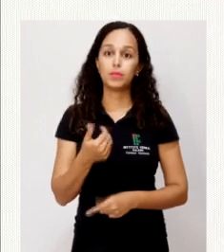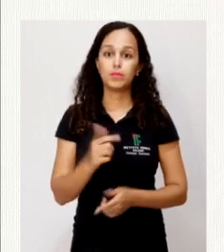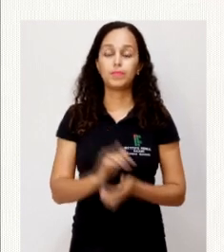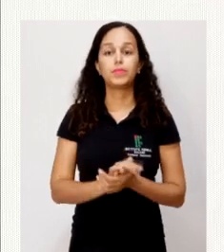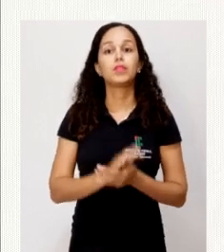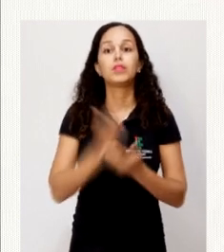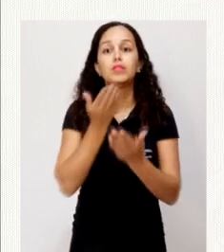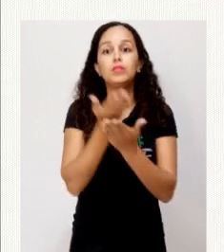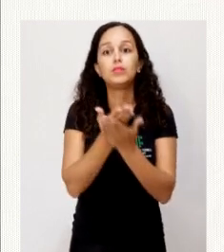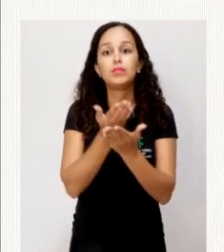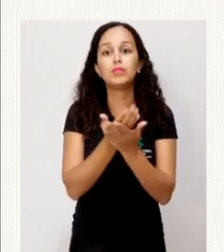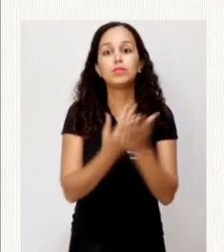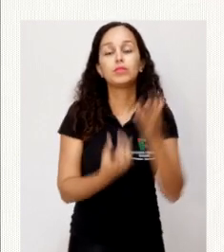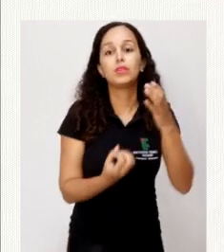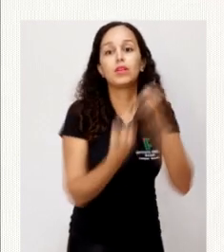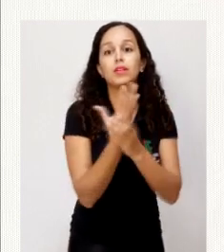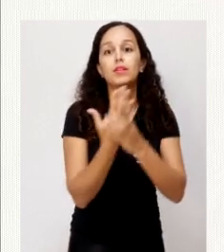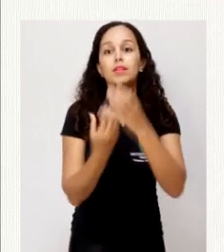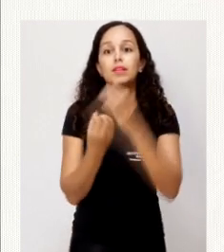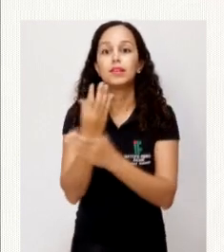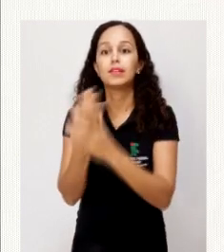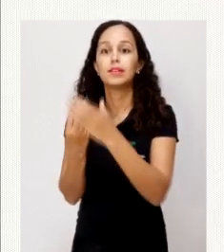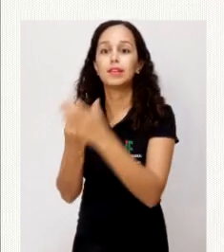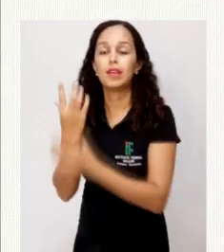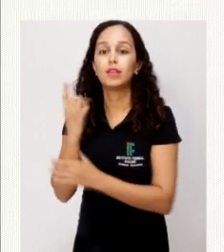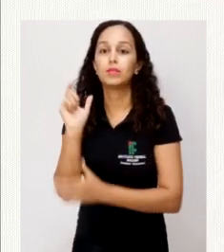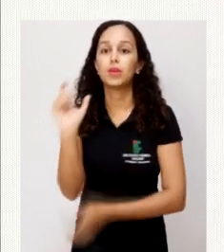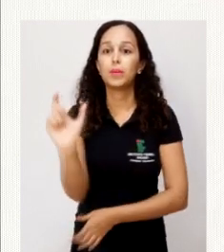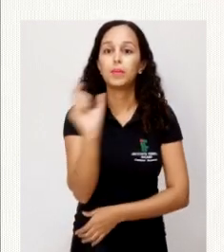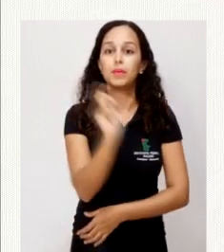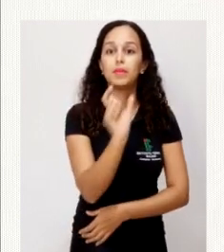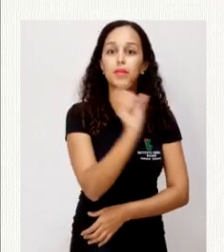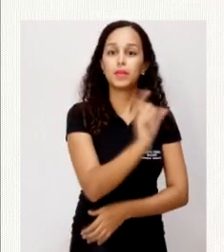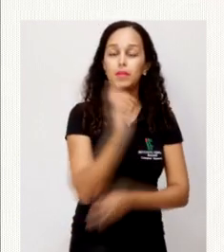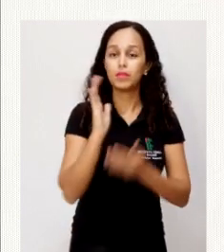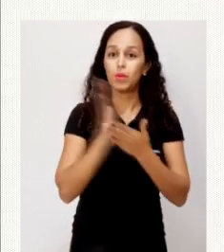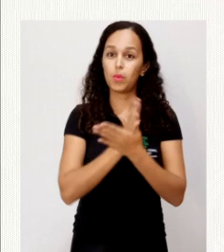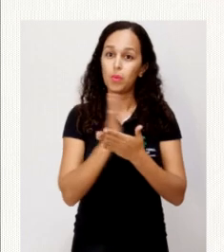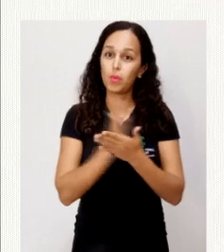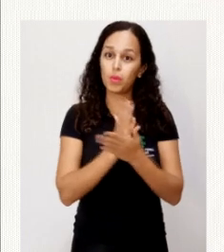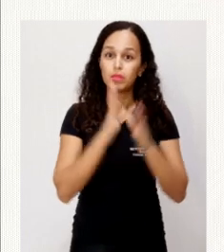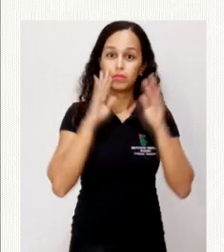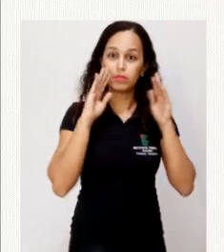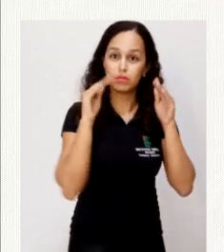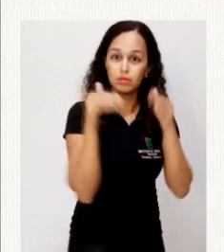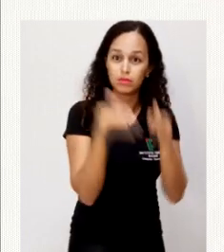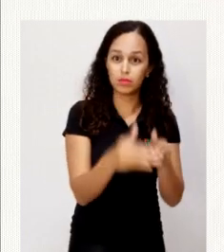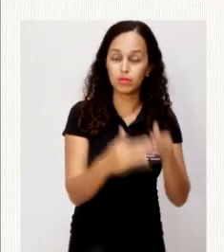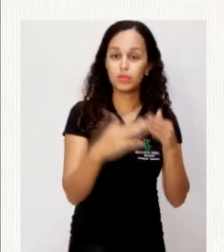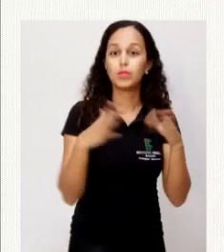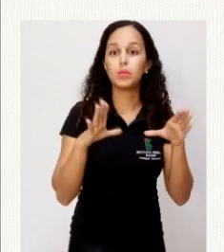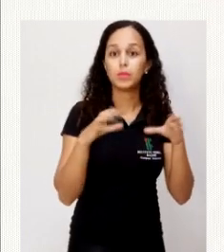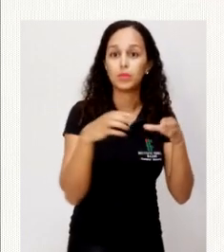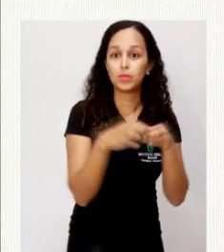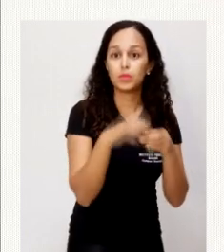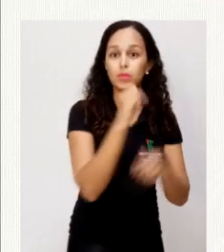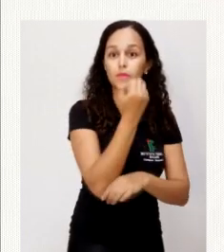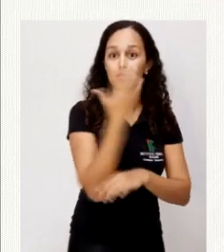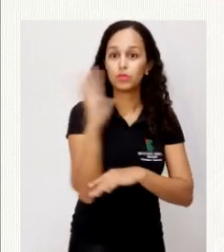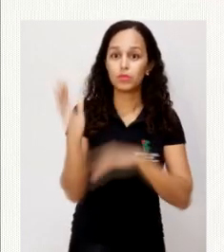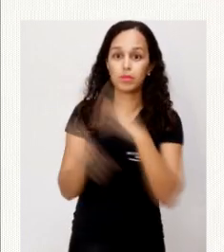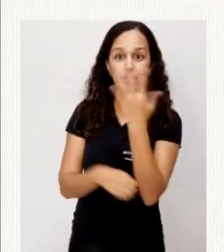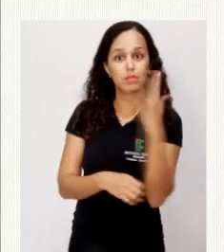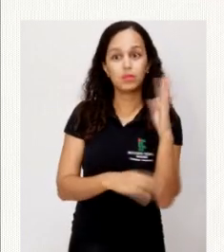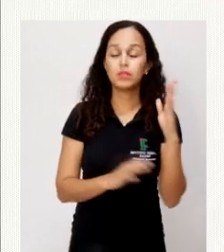subutilizadas, e desses estudos foram criados alguns termos para se referir a esse grupo de plantas. Alguns